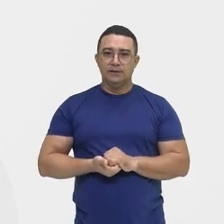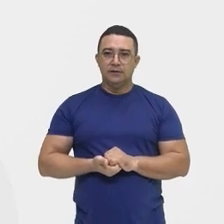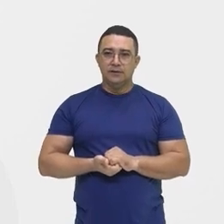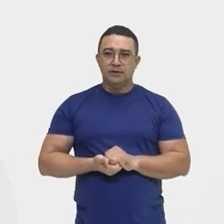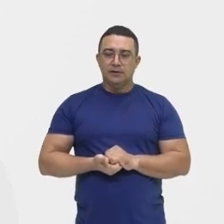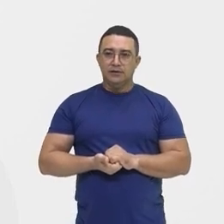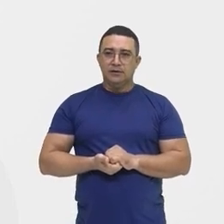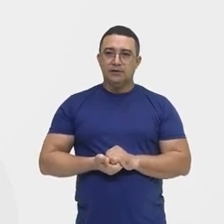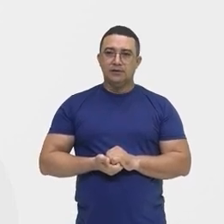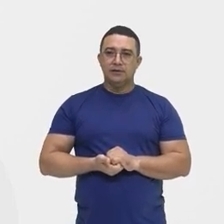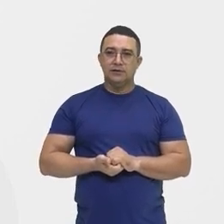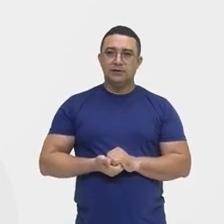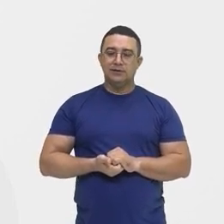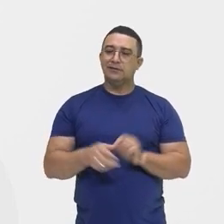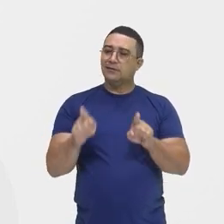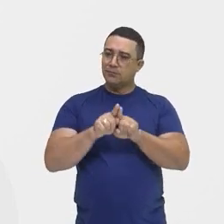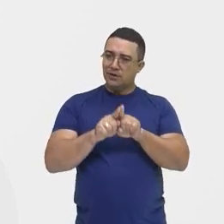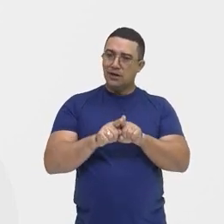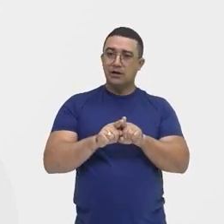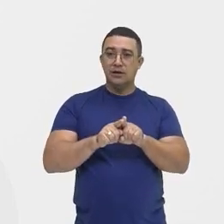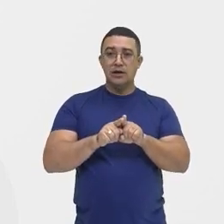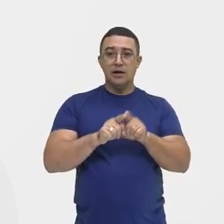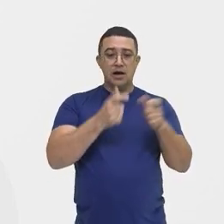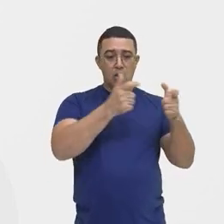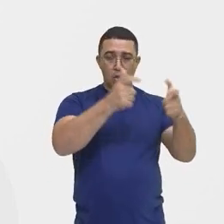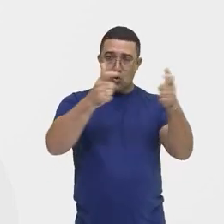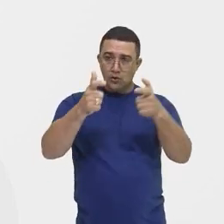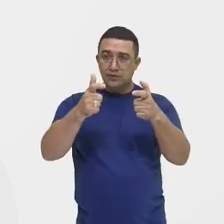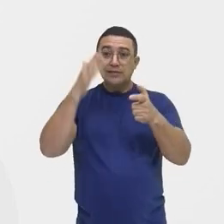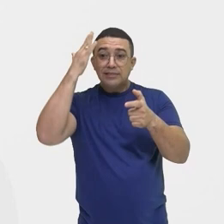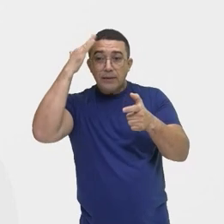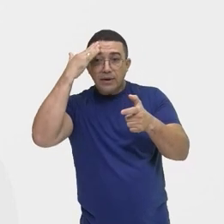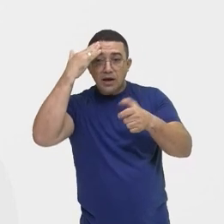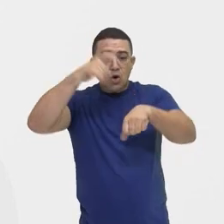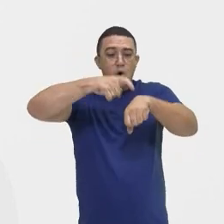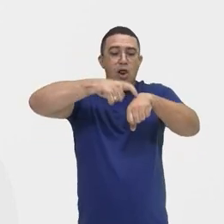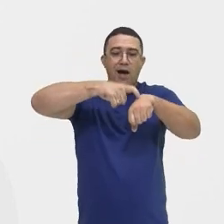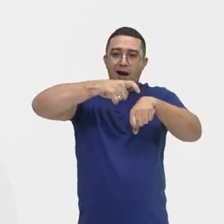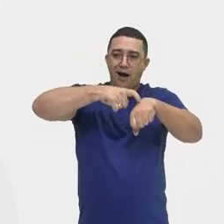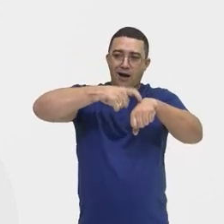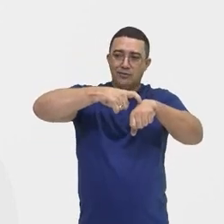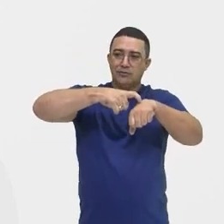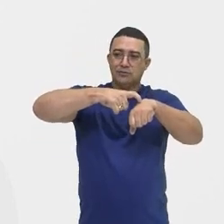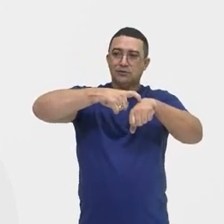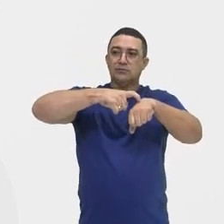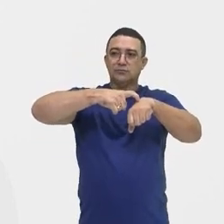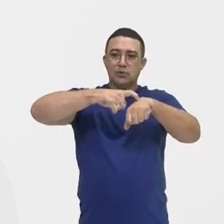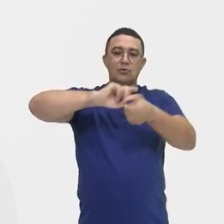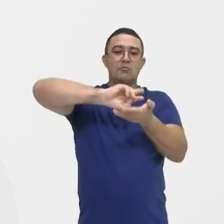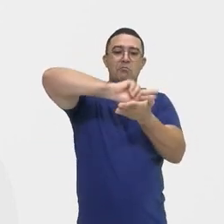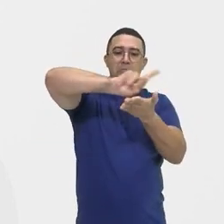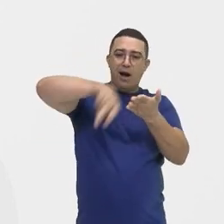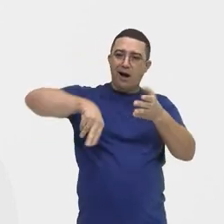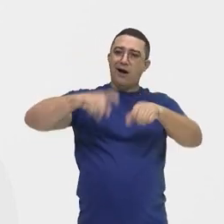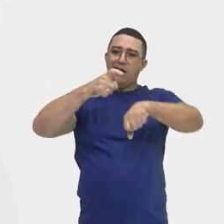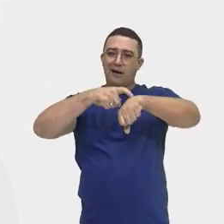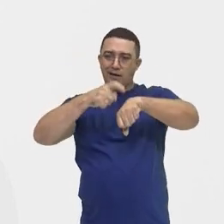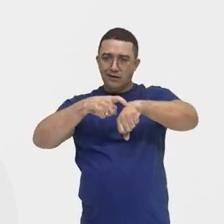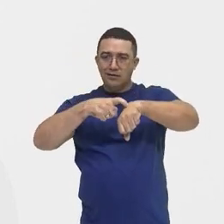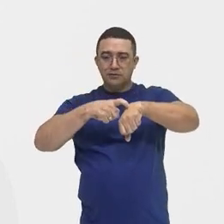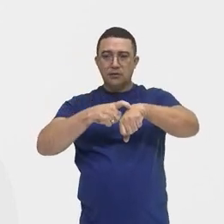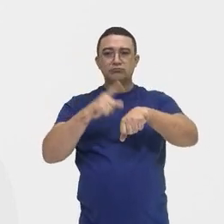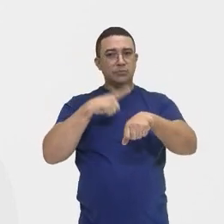da localização dos fusos horários, a gente também consegue obter as